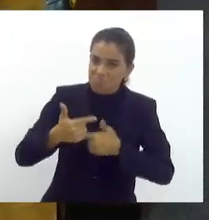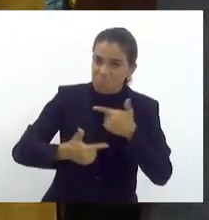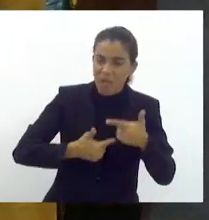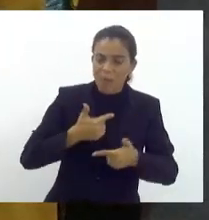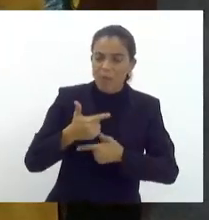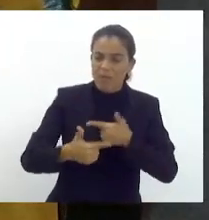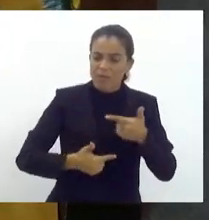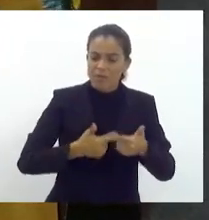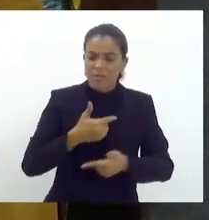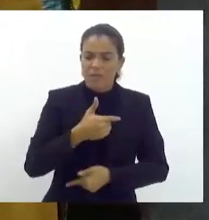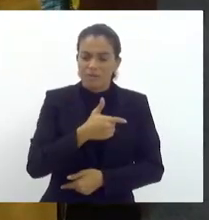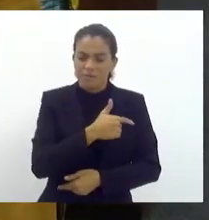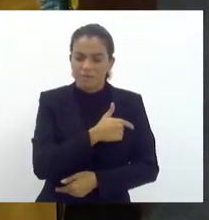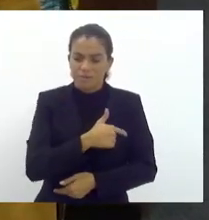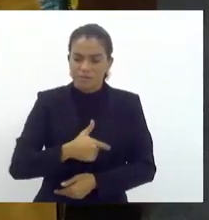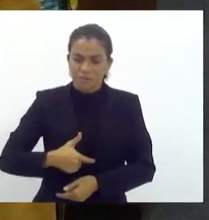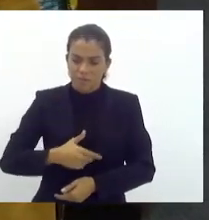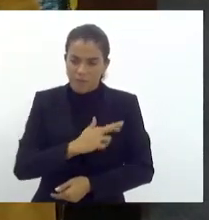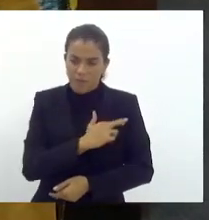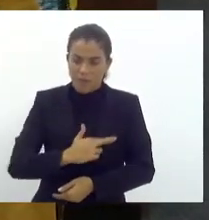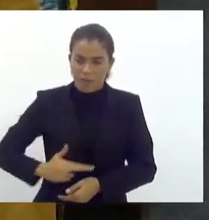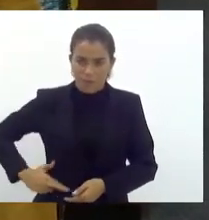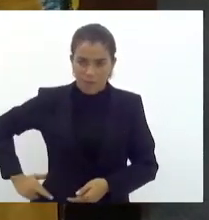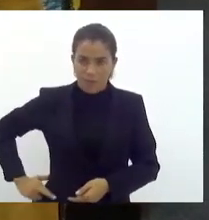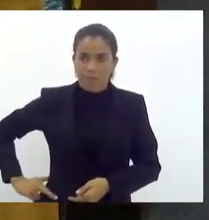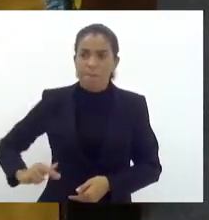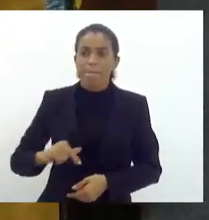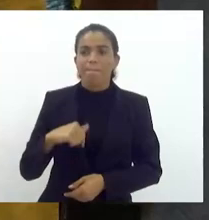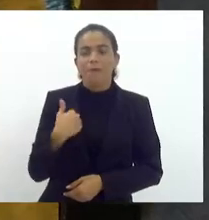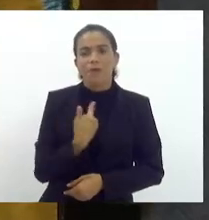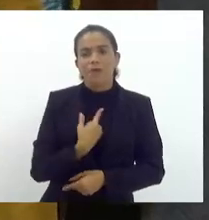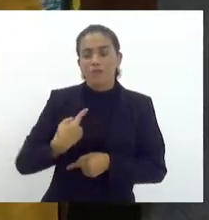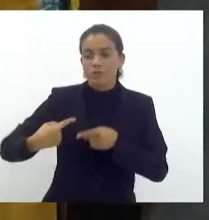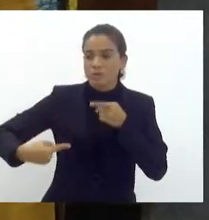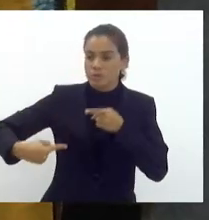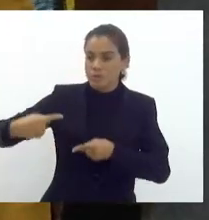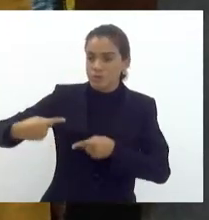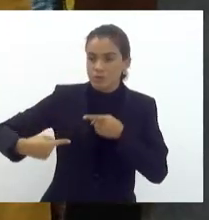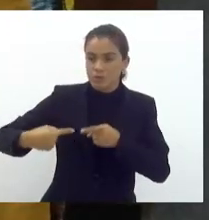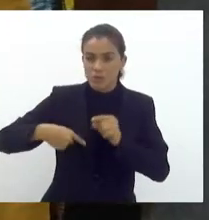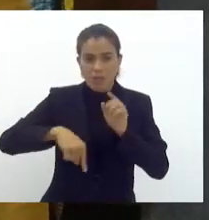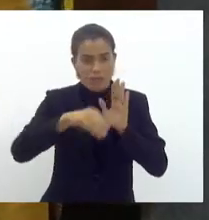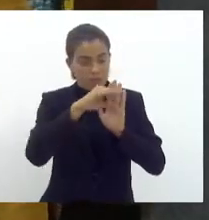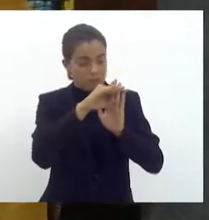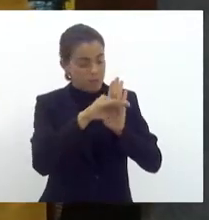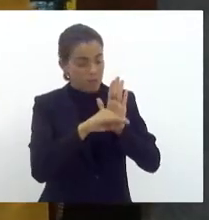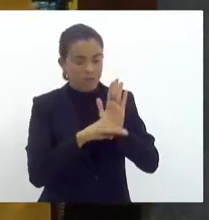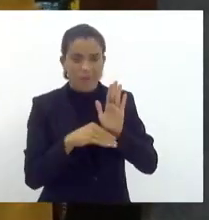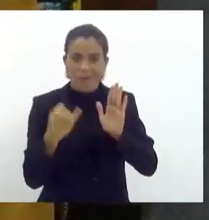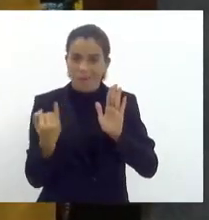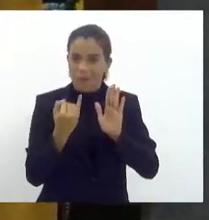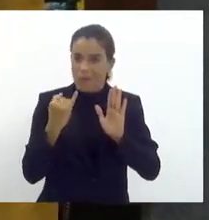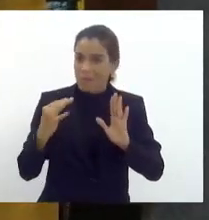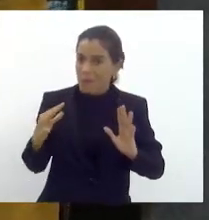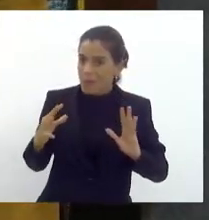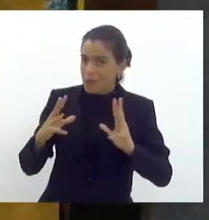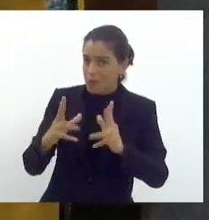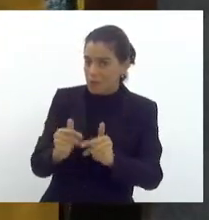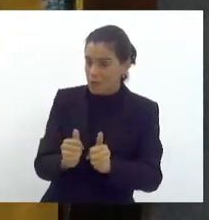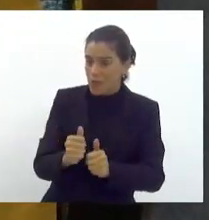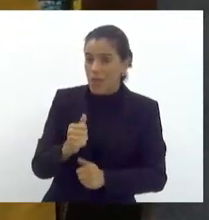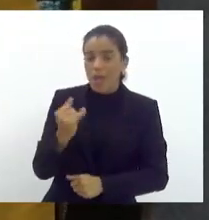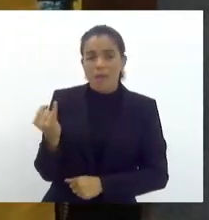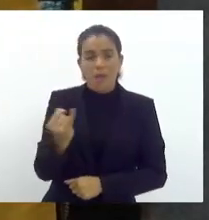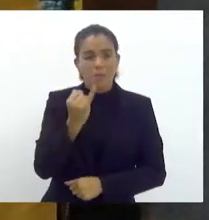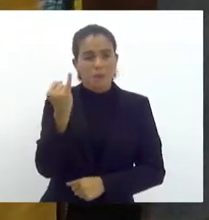convidado por vossa excelência para que a gente pudesse discutir essa pauta que é tão importante para todos é